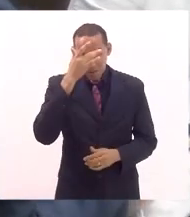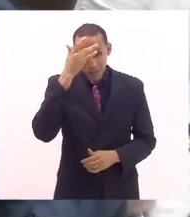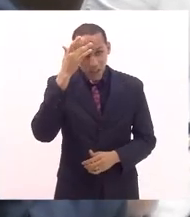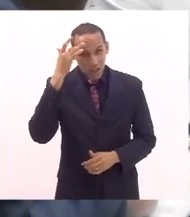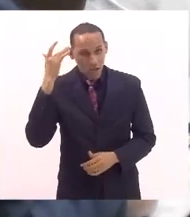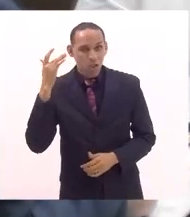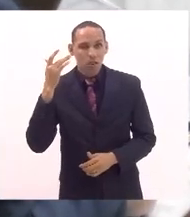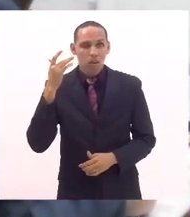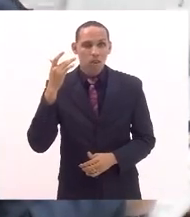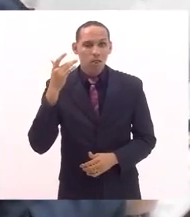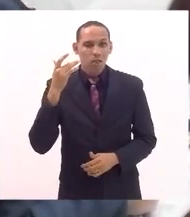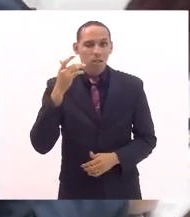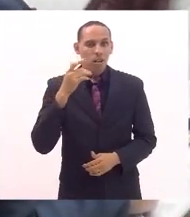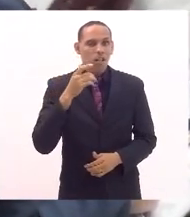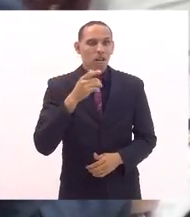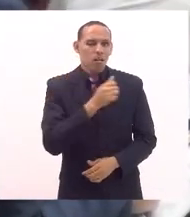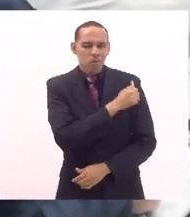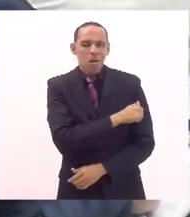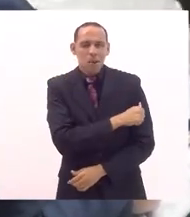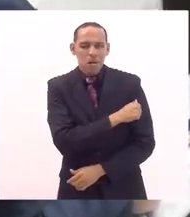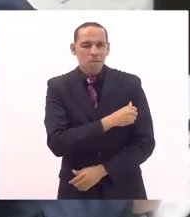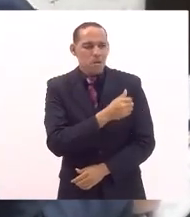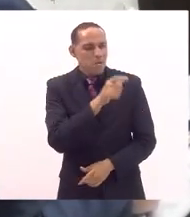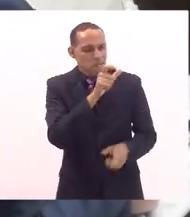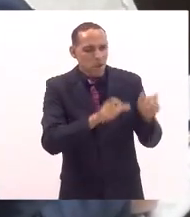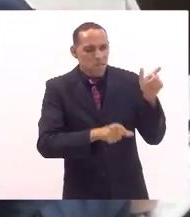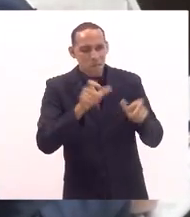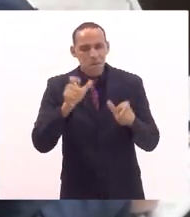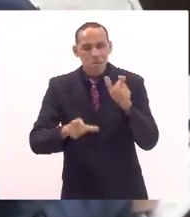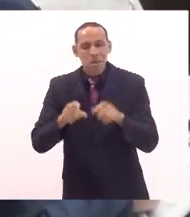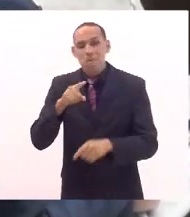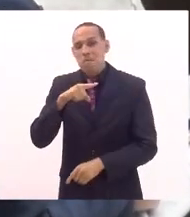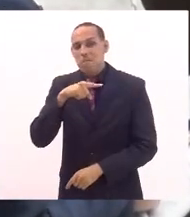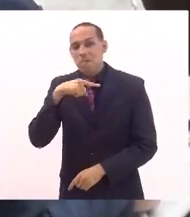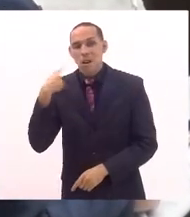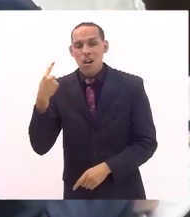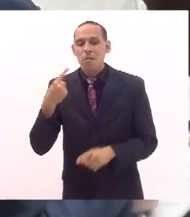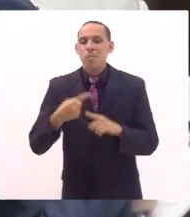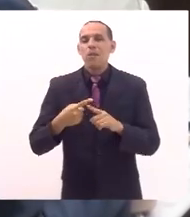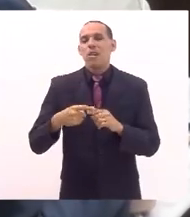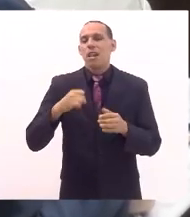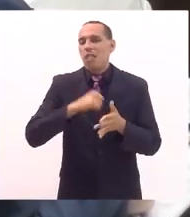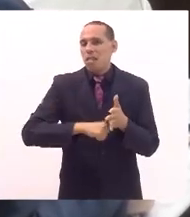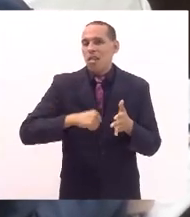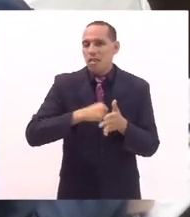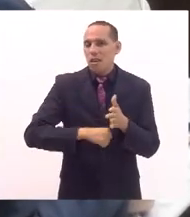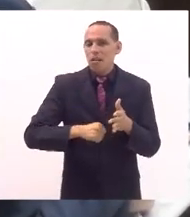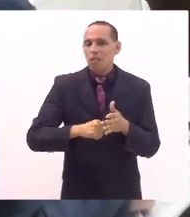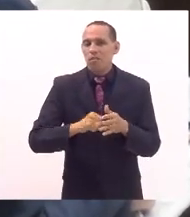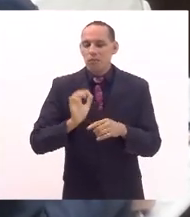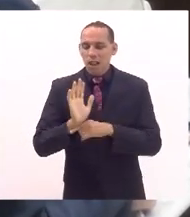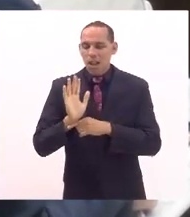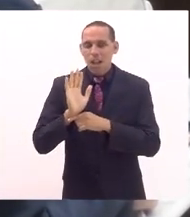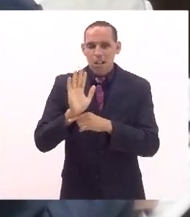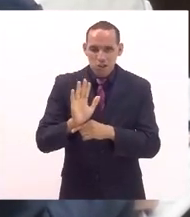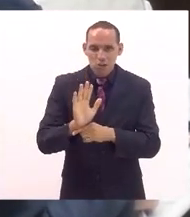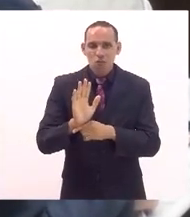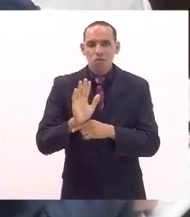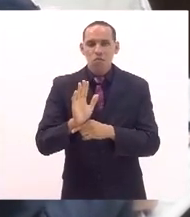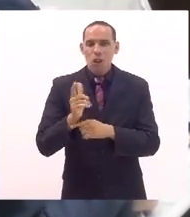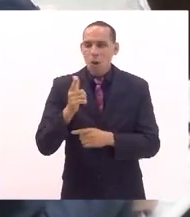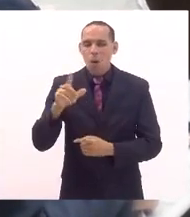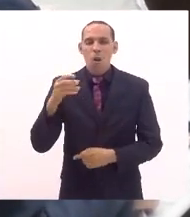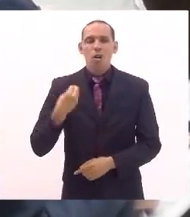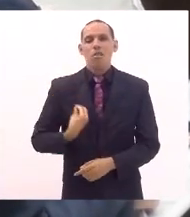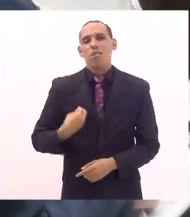perderam suas vidas em razão de lutar pela vida do próximo